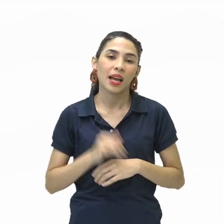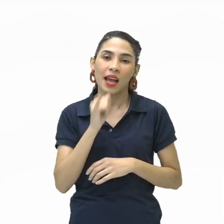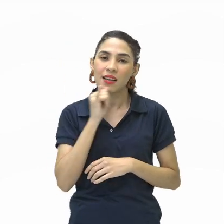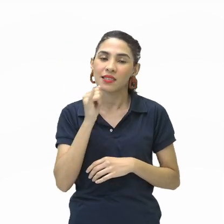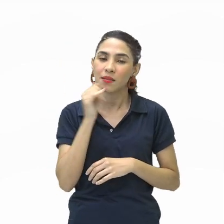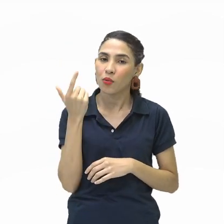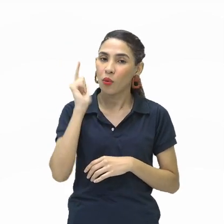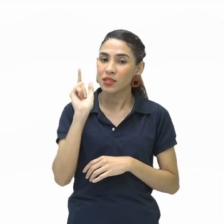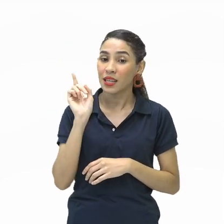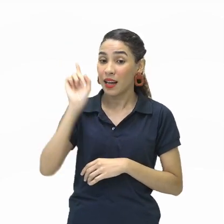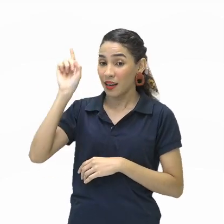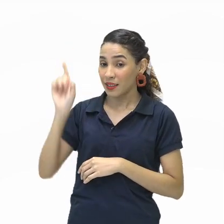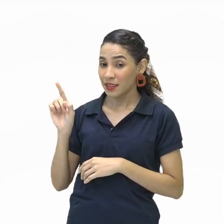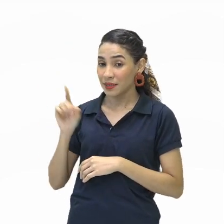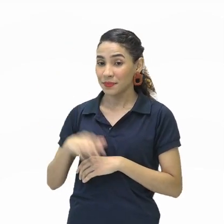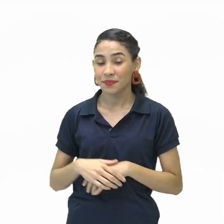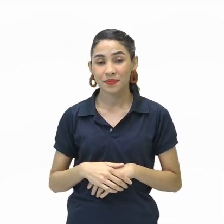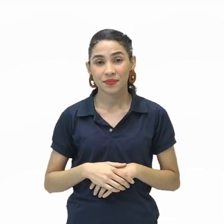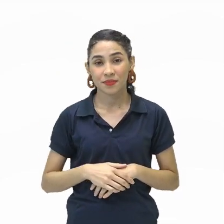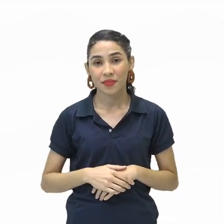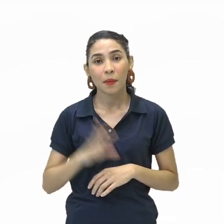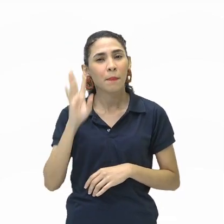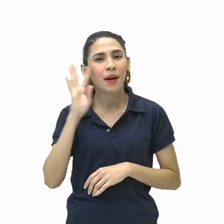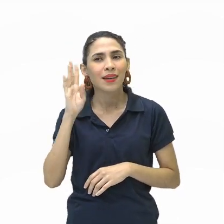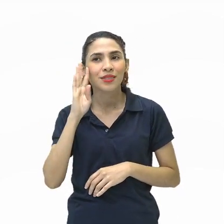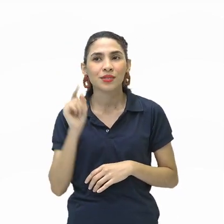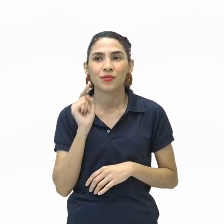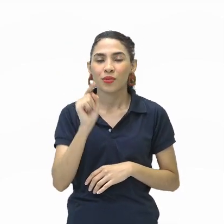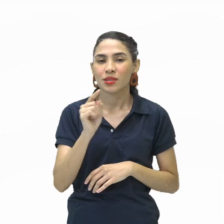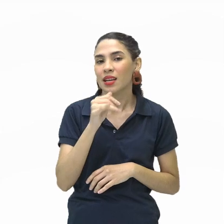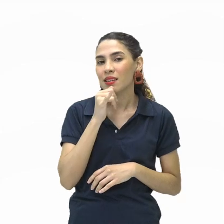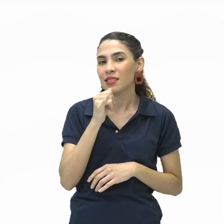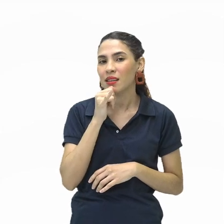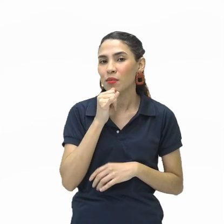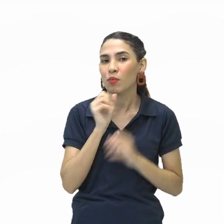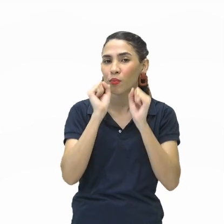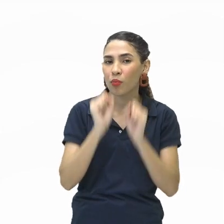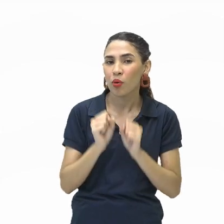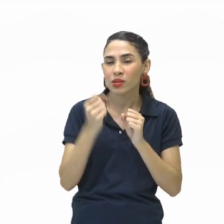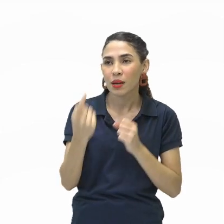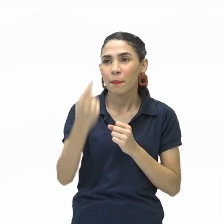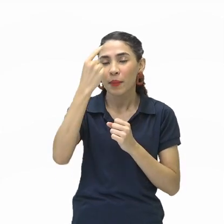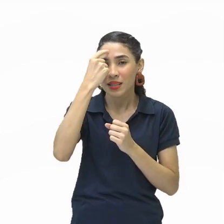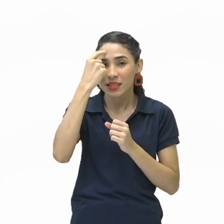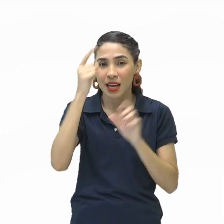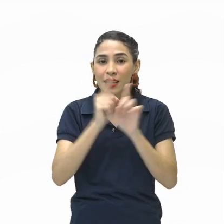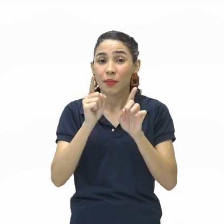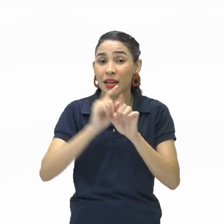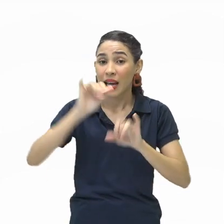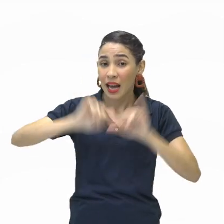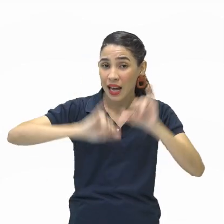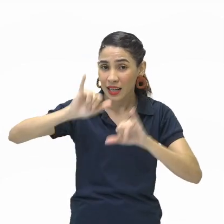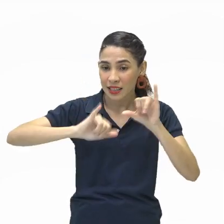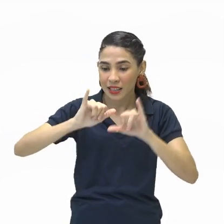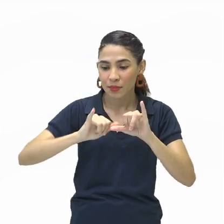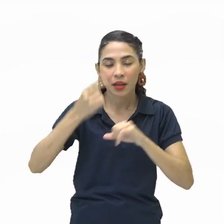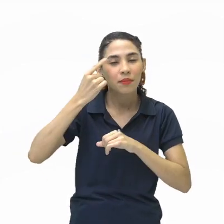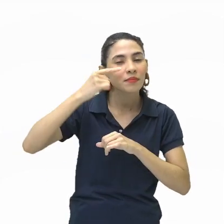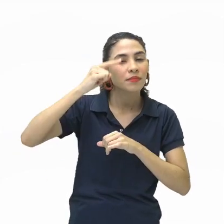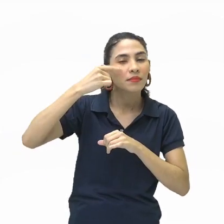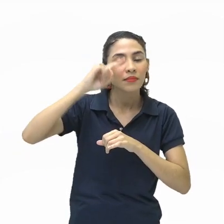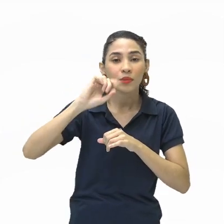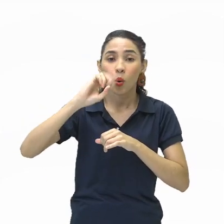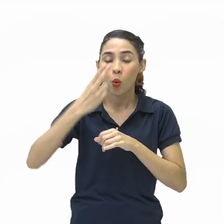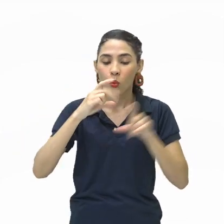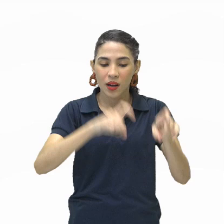está conseguindo ver aí, né? Imagino que nem todos de vocês possam pensar, né, que a química está no cosmético ou